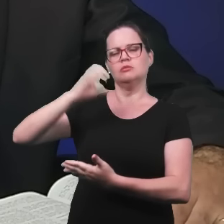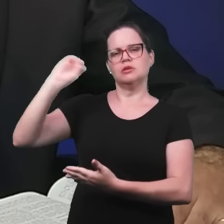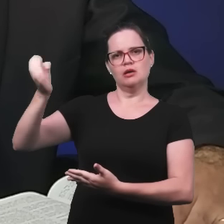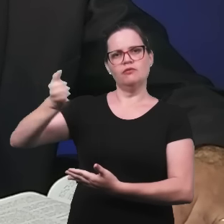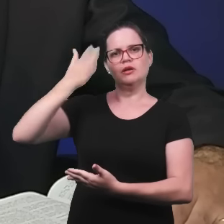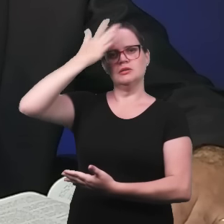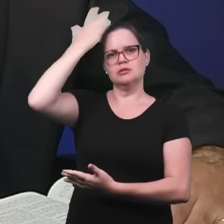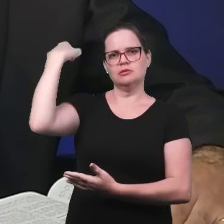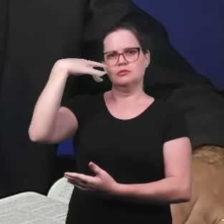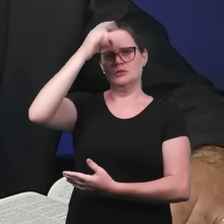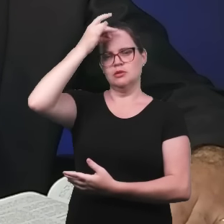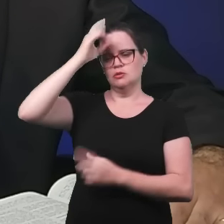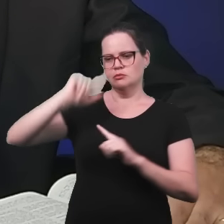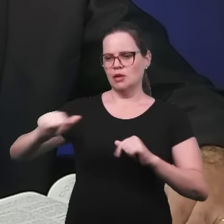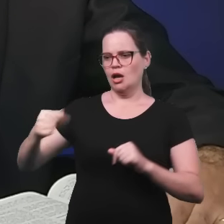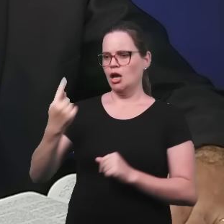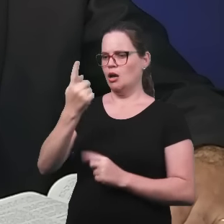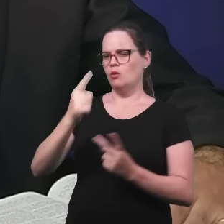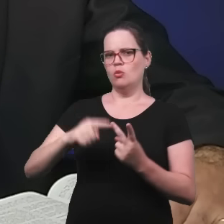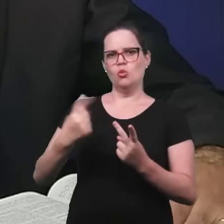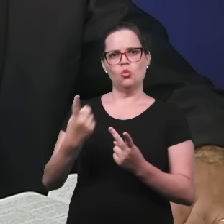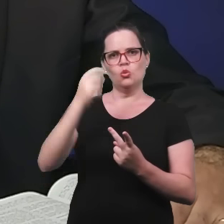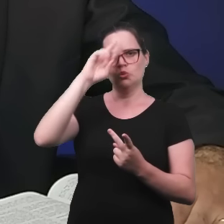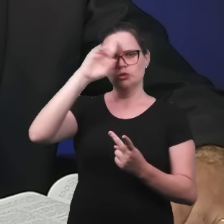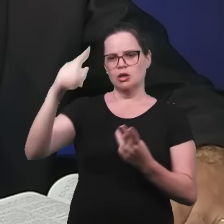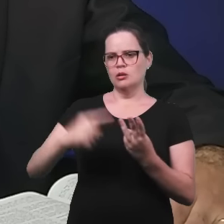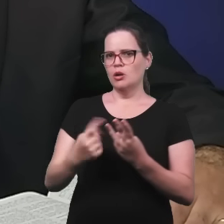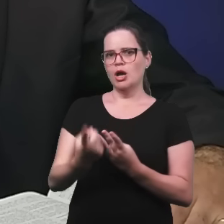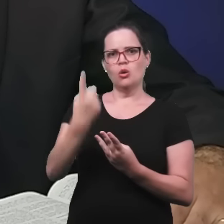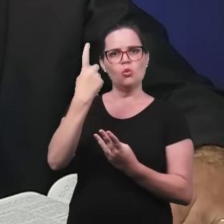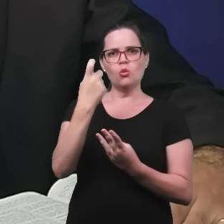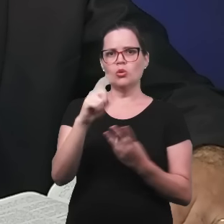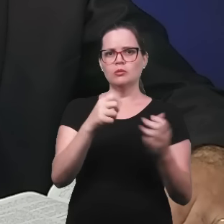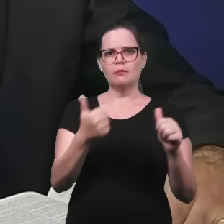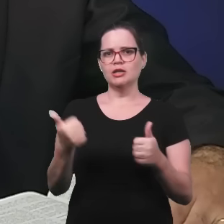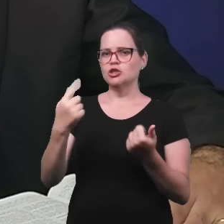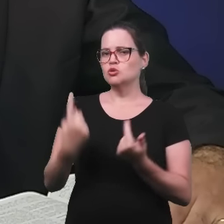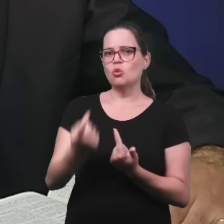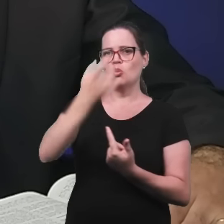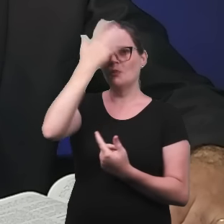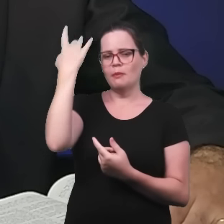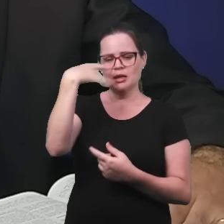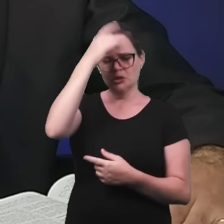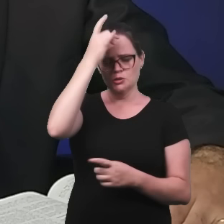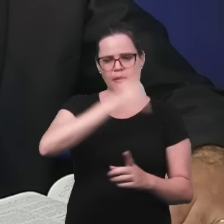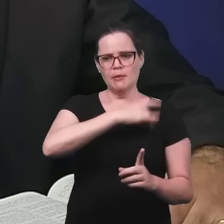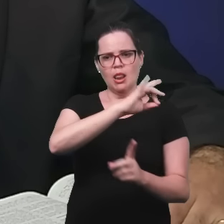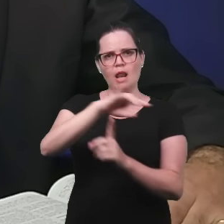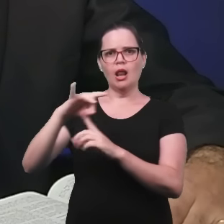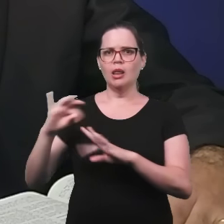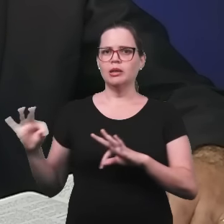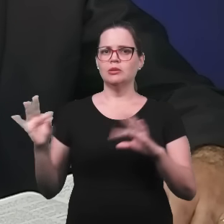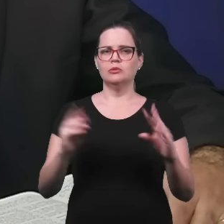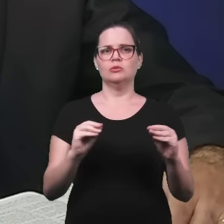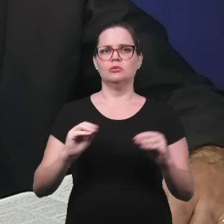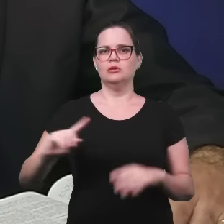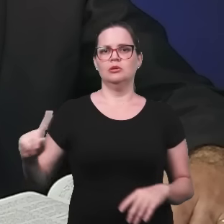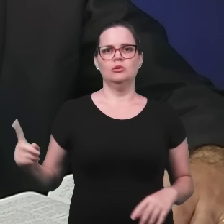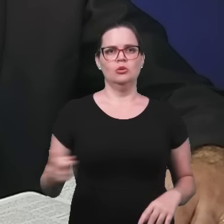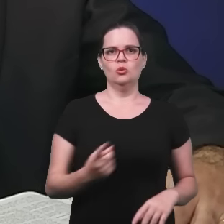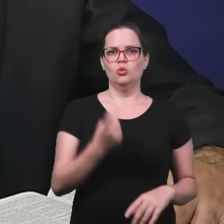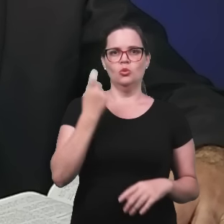um só Espírito, que nos dá essa comunhão. É o lugar no mundo hoje que é o único lugar que tem consenso.